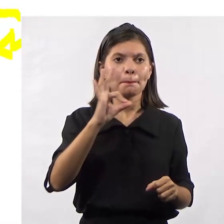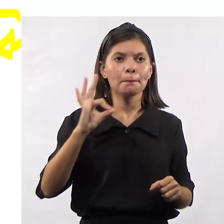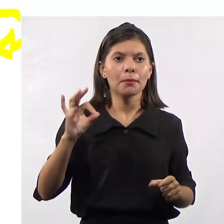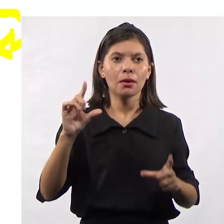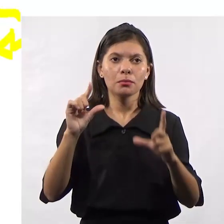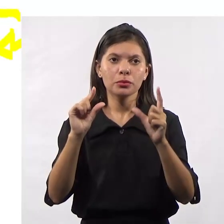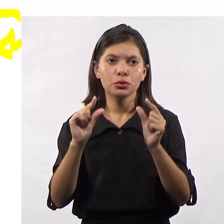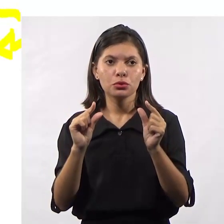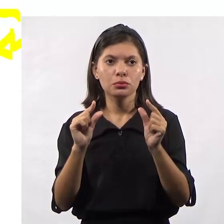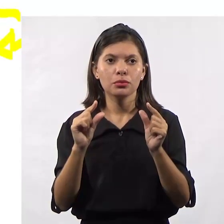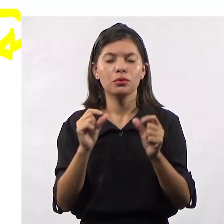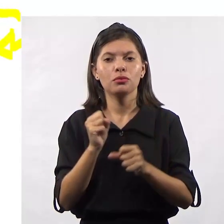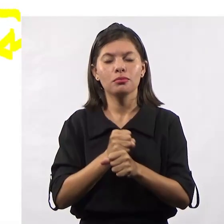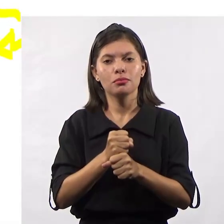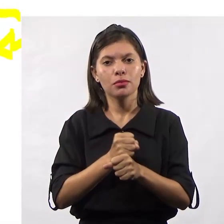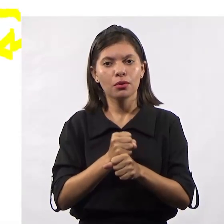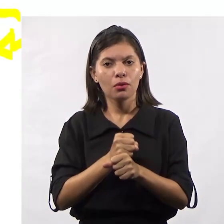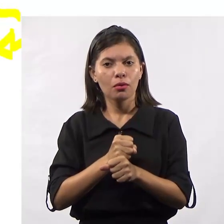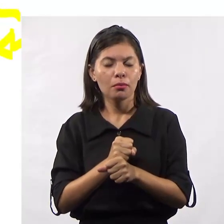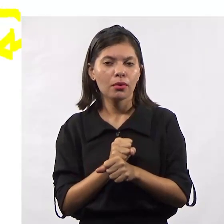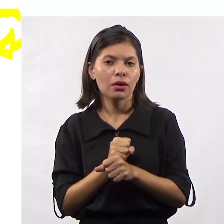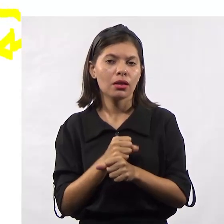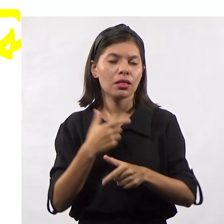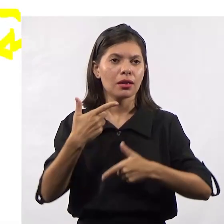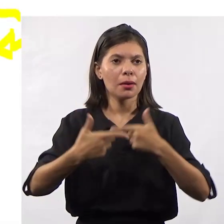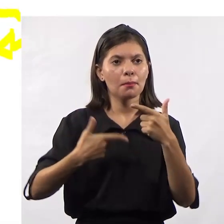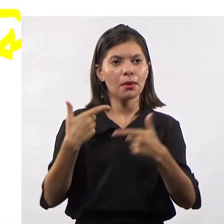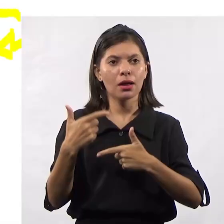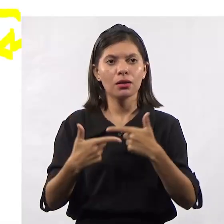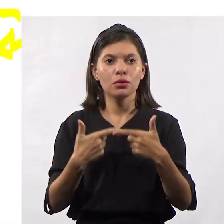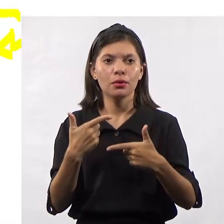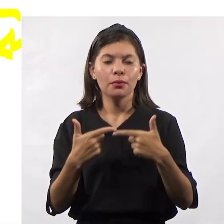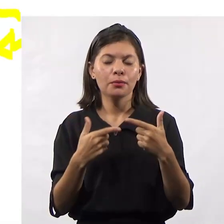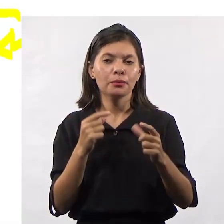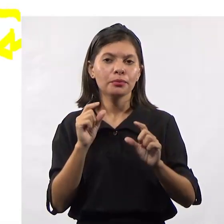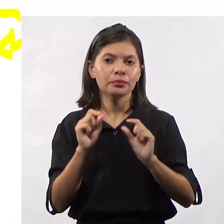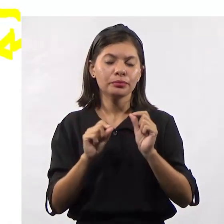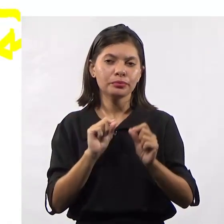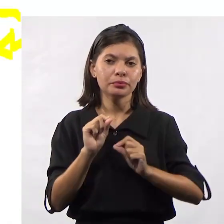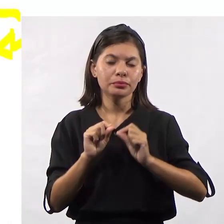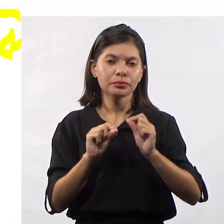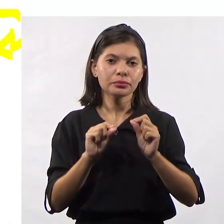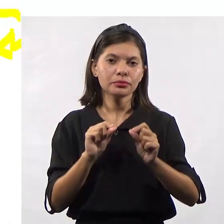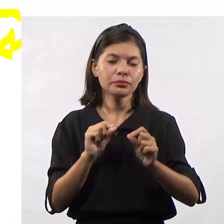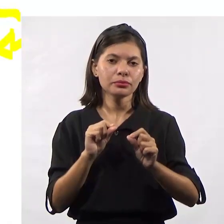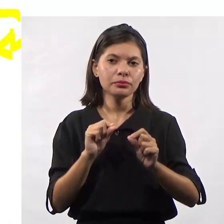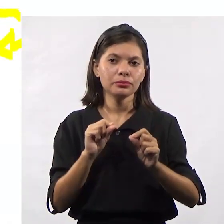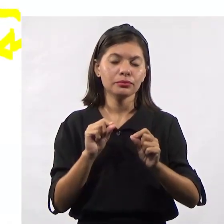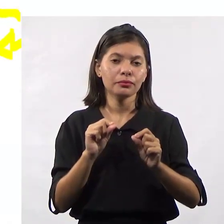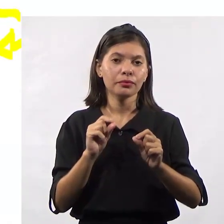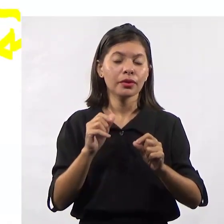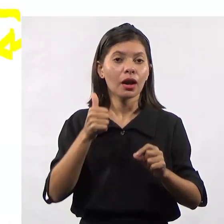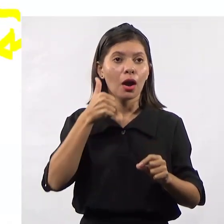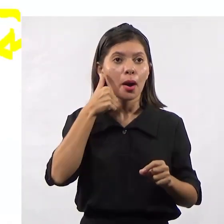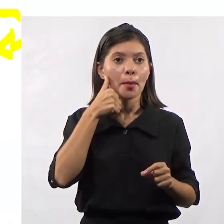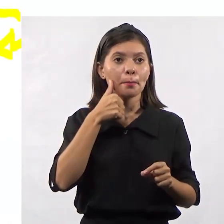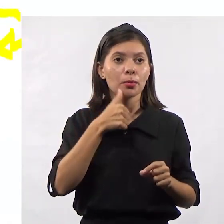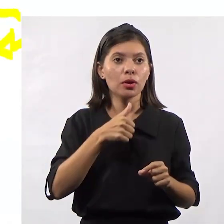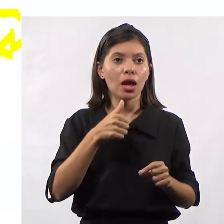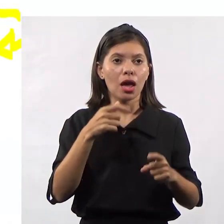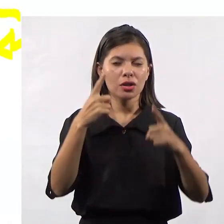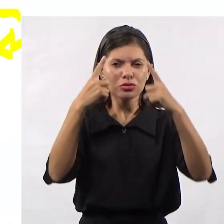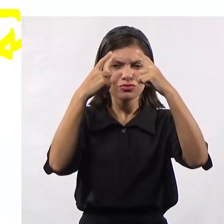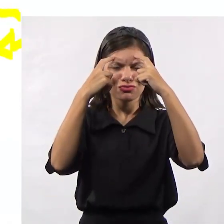mão de obra responsável pela execução do objeto da contratação, seja constituído por mulheres vítimas